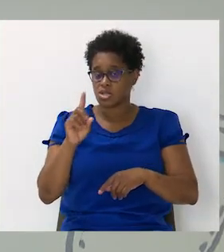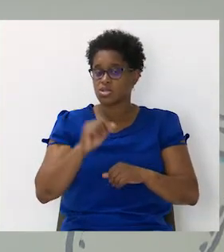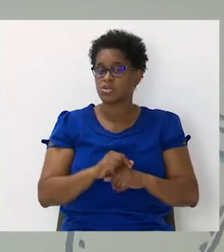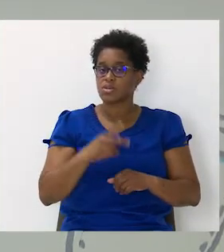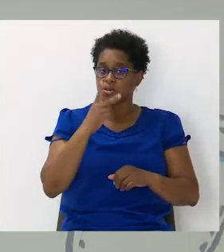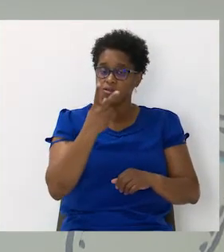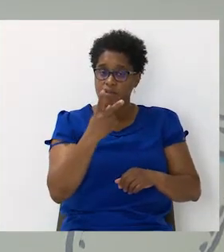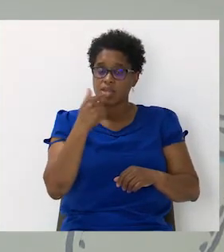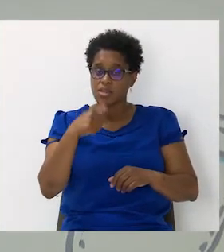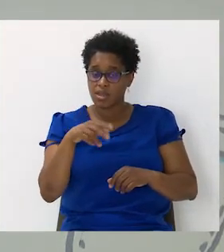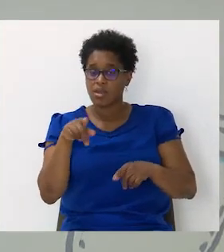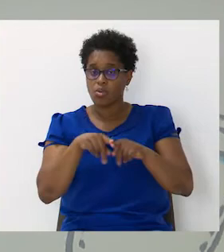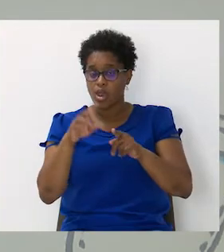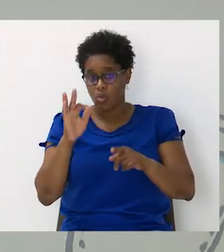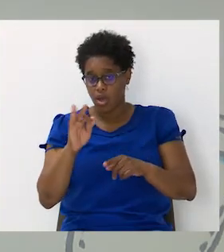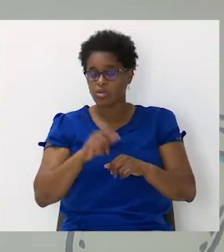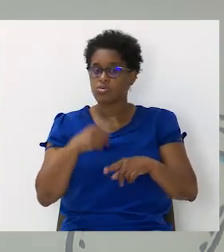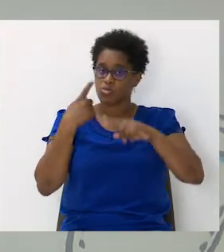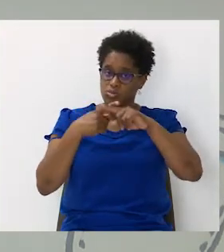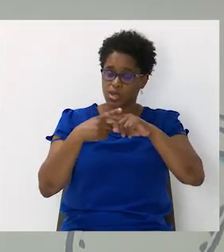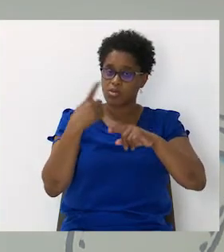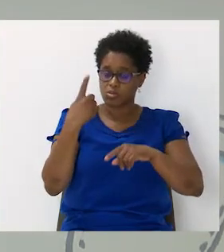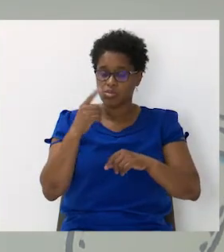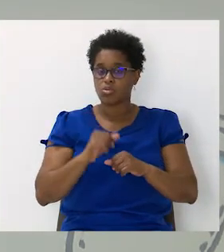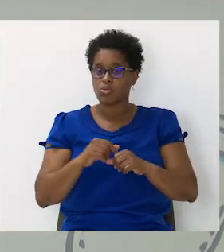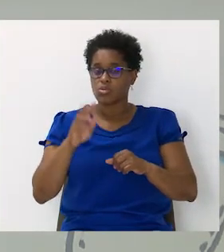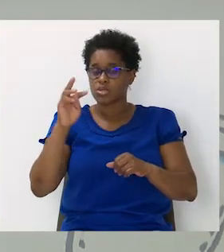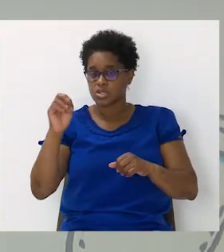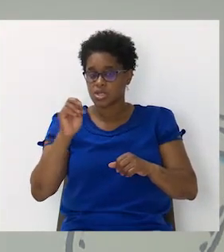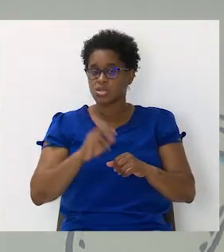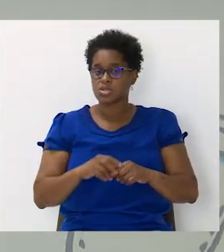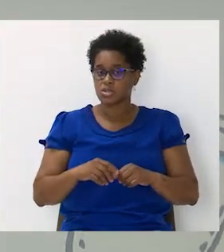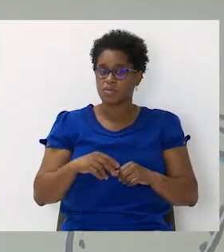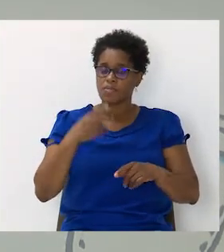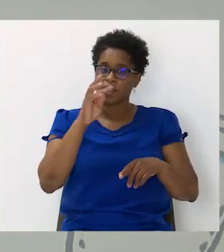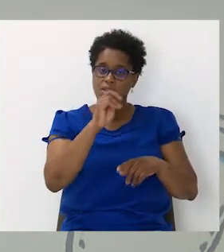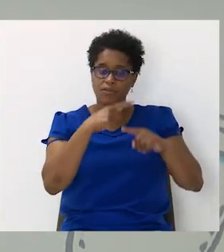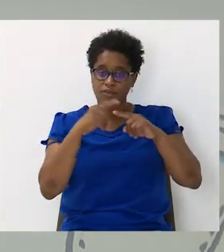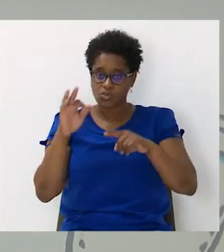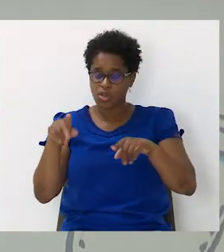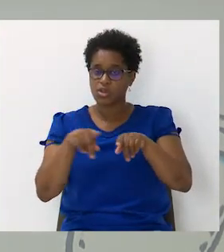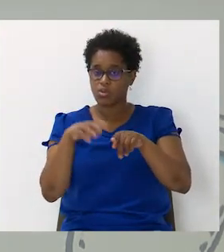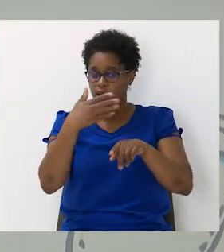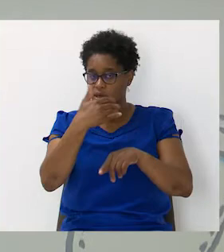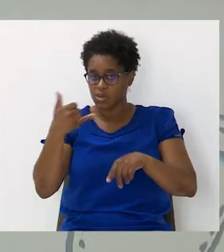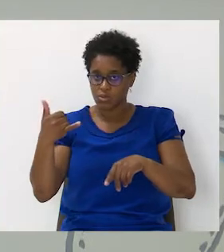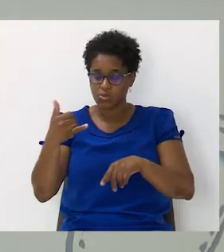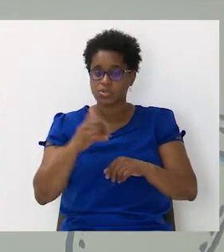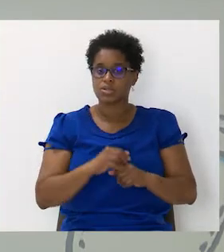Se V tem 4, multiplicamos por um escalar 3. É 3 vezes 4, que dá